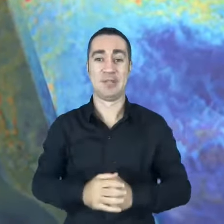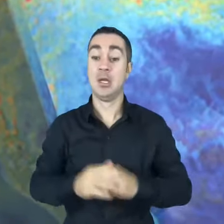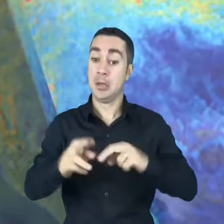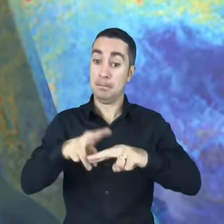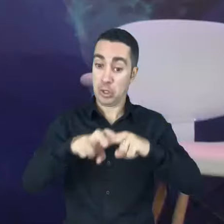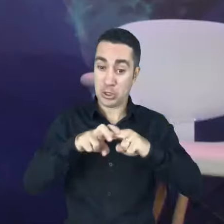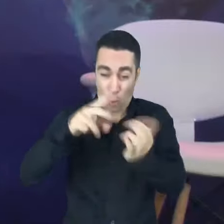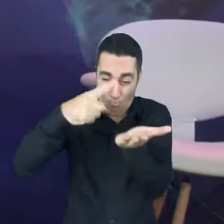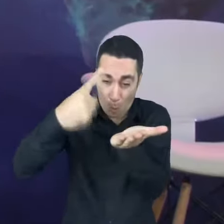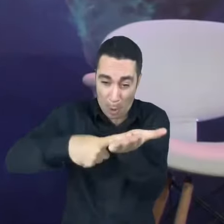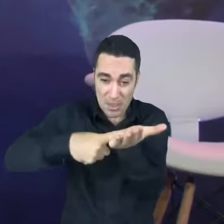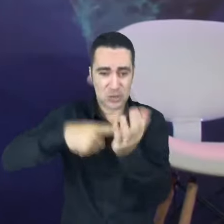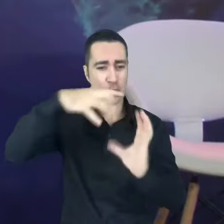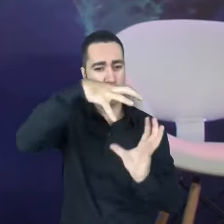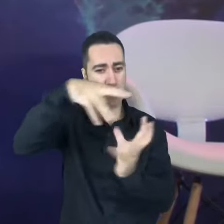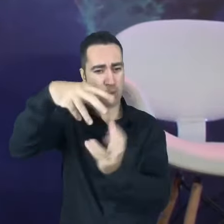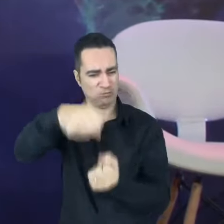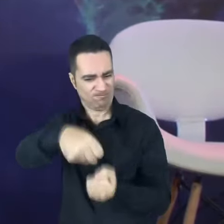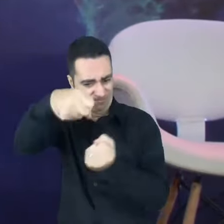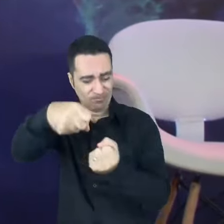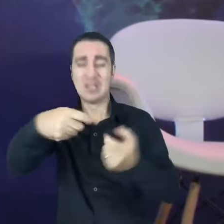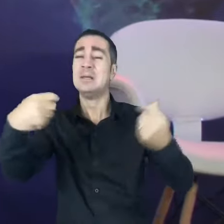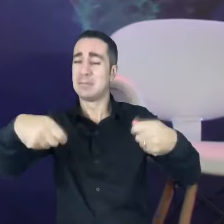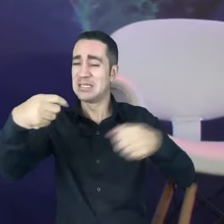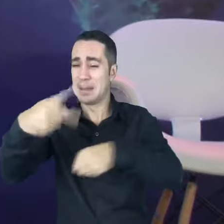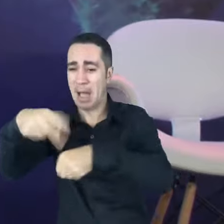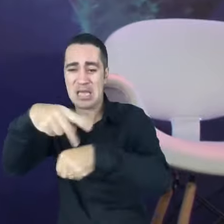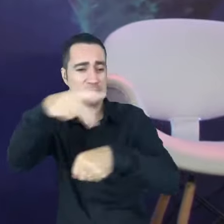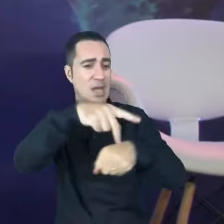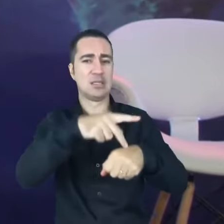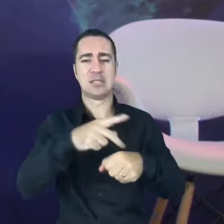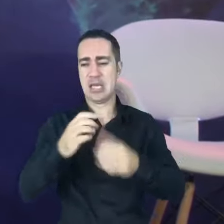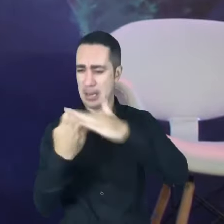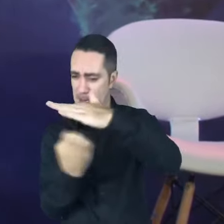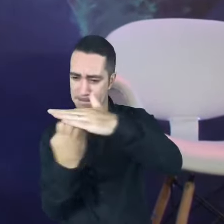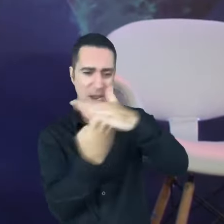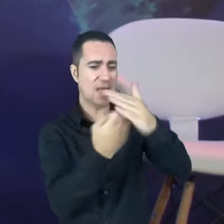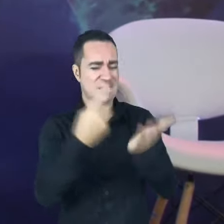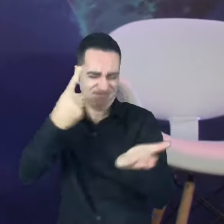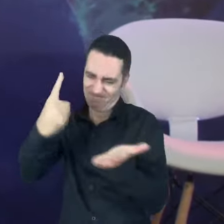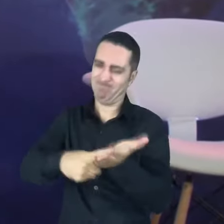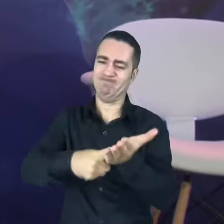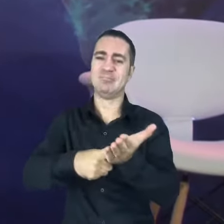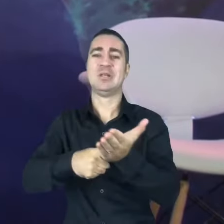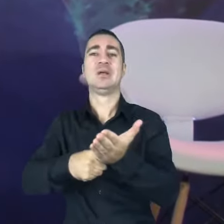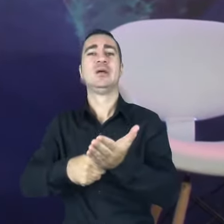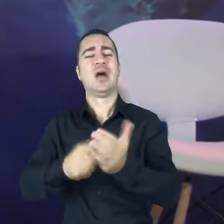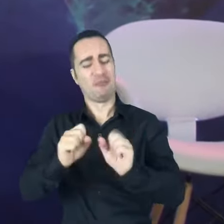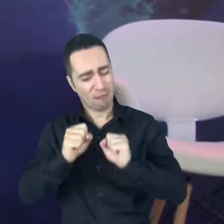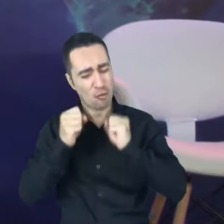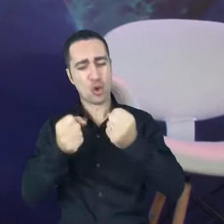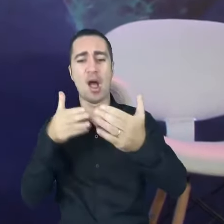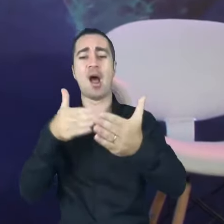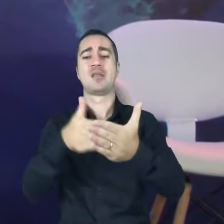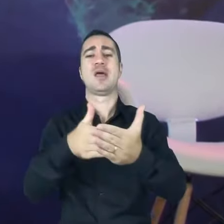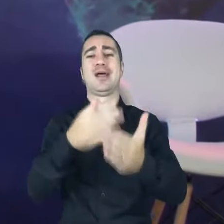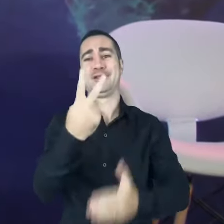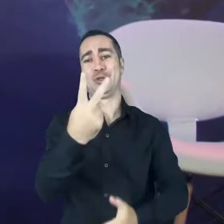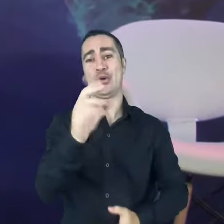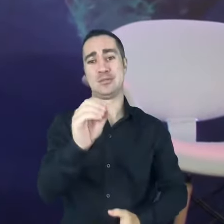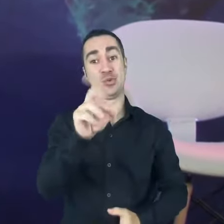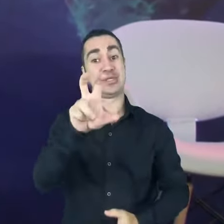das nações e empresas que elas sejam net zero até 2050. Ou seja, o saldo entre as emissões